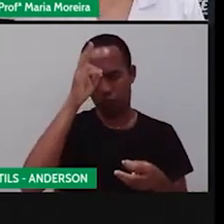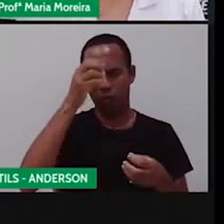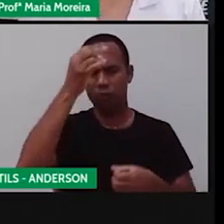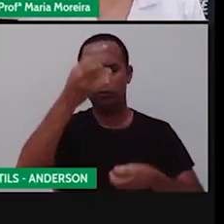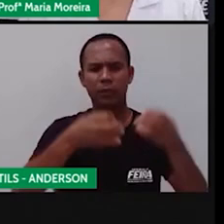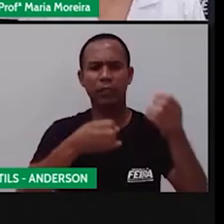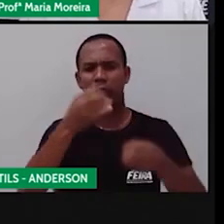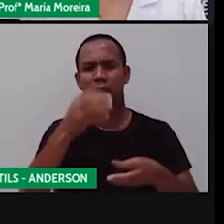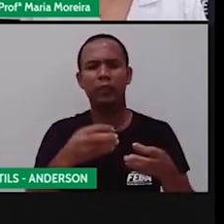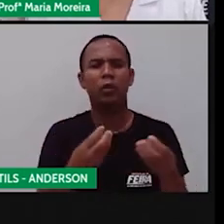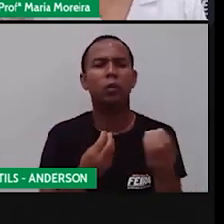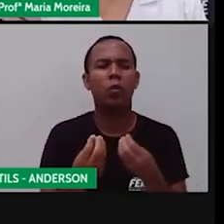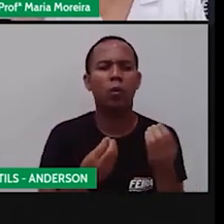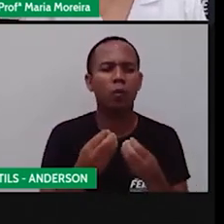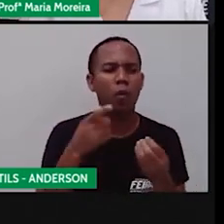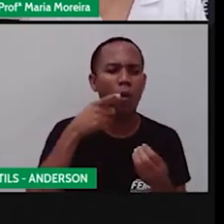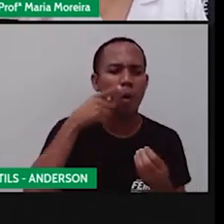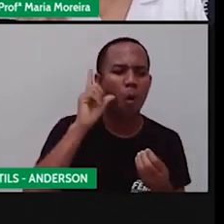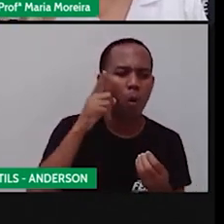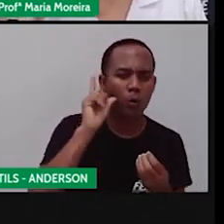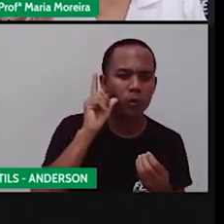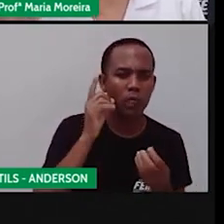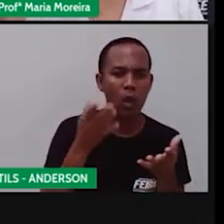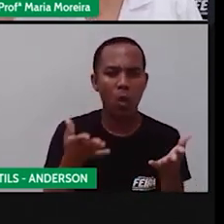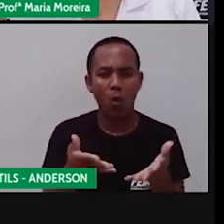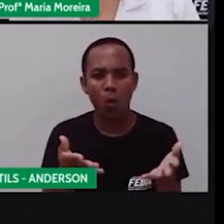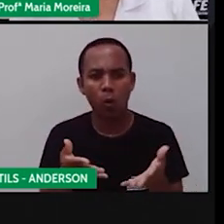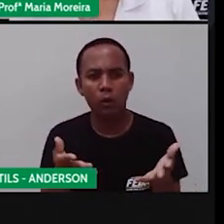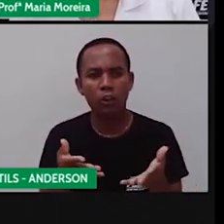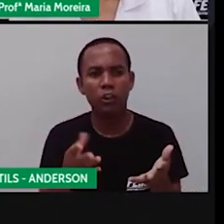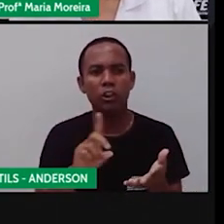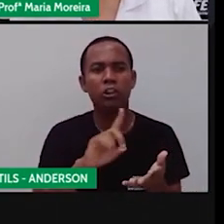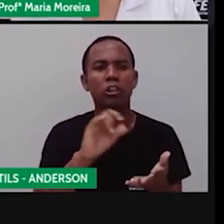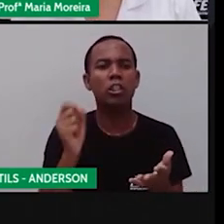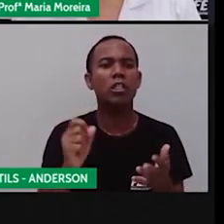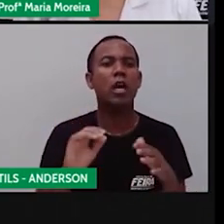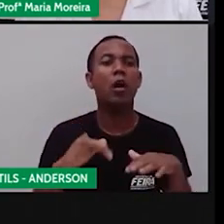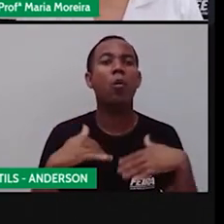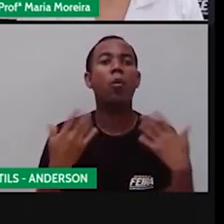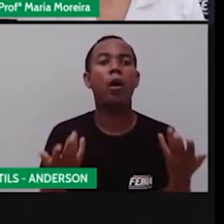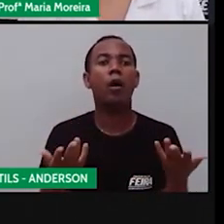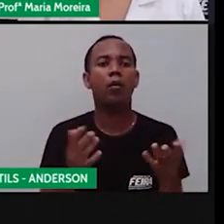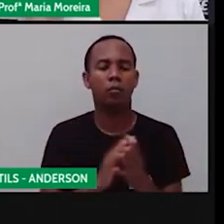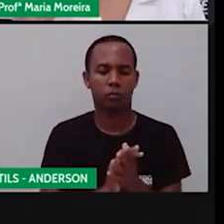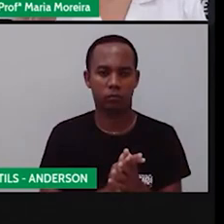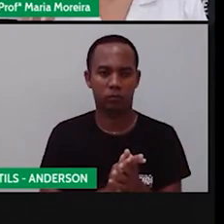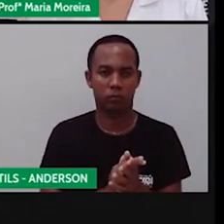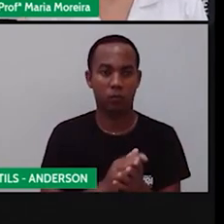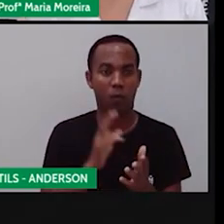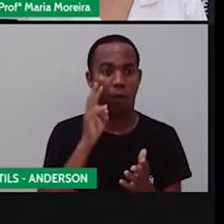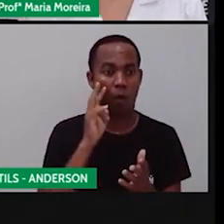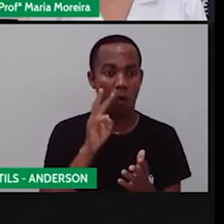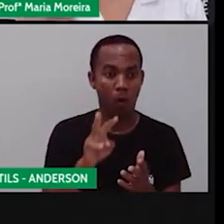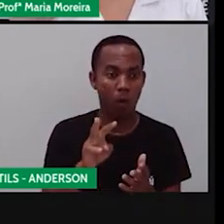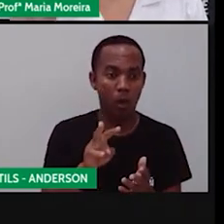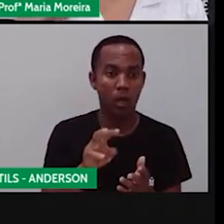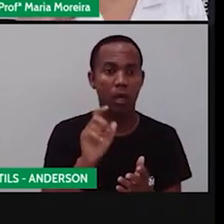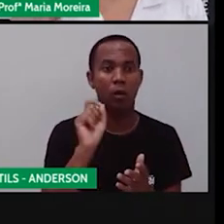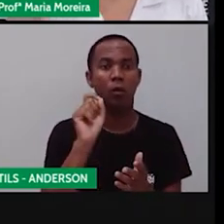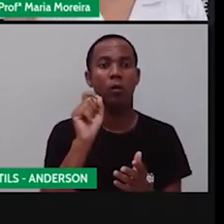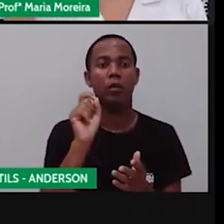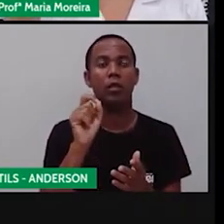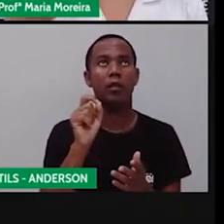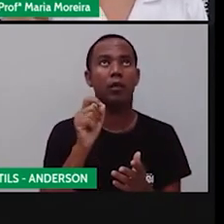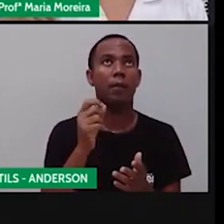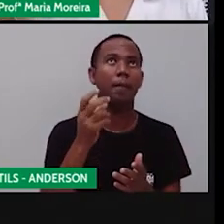contada, aconteceu quando? Ontem? Hoje? Quando foi? Então, ele vai dizer lá, olha, quando ele disse, ó,